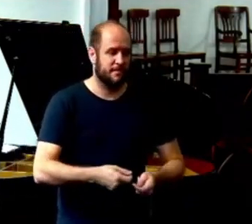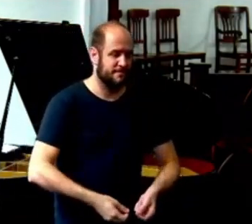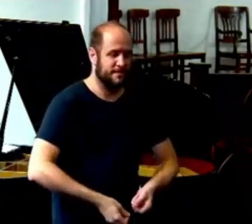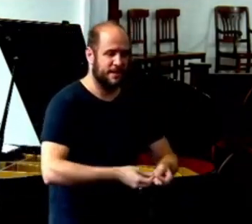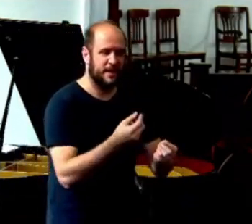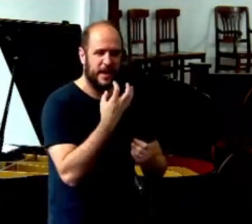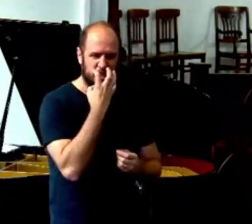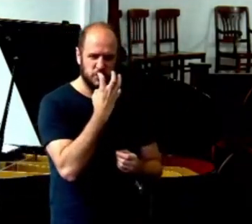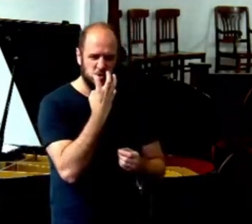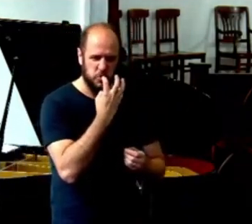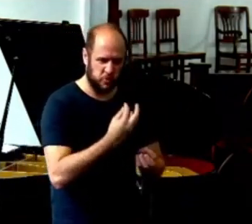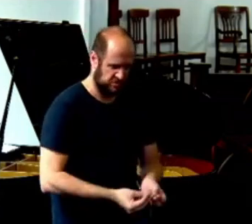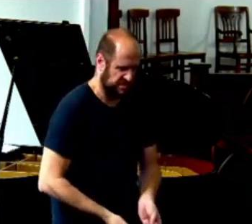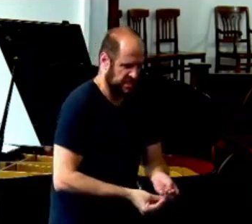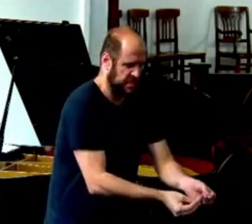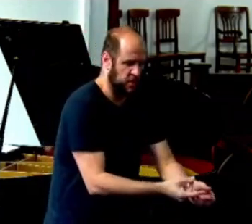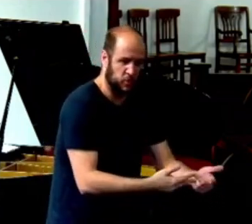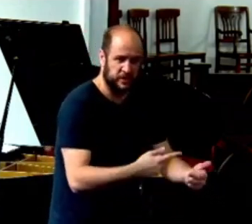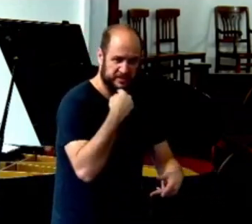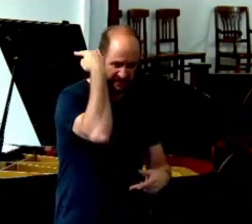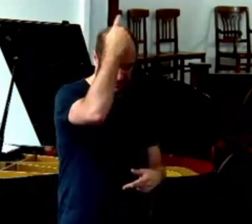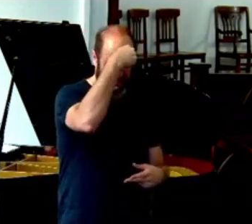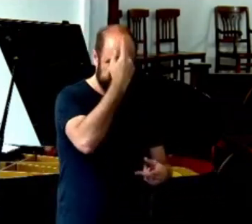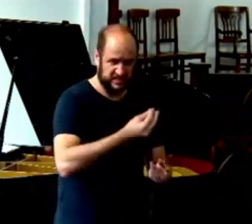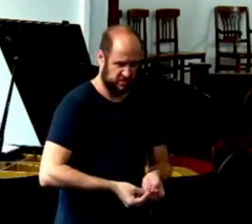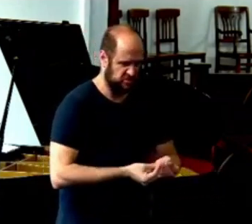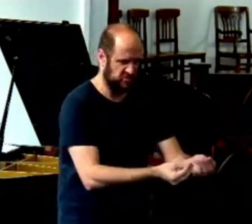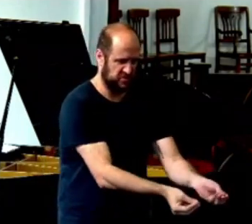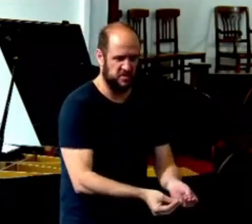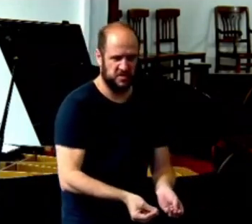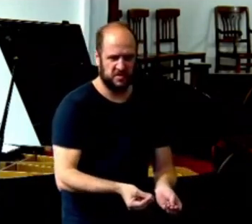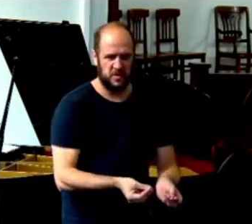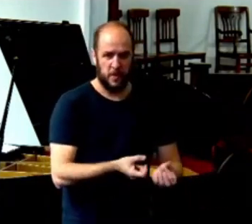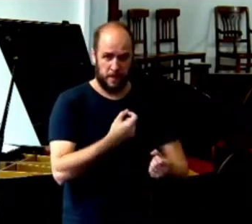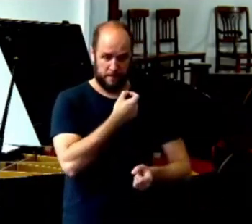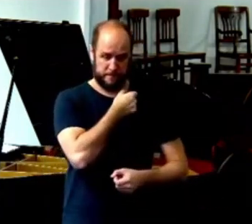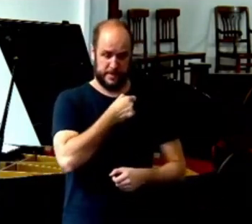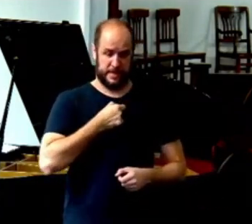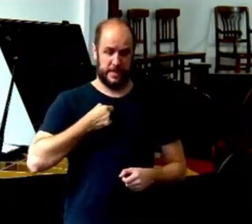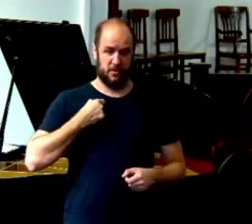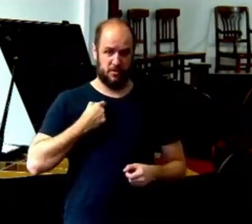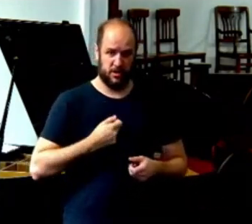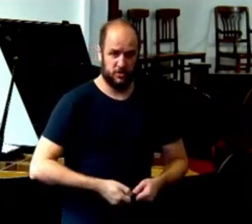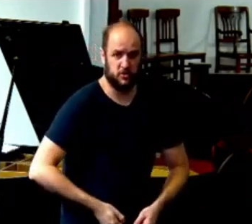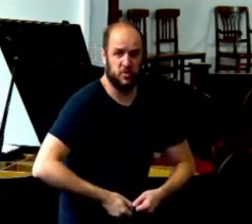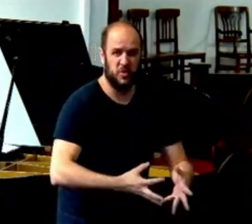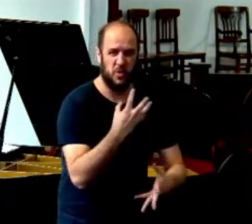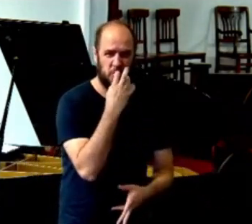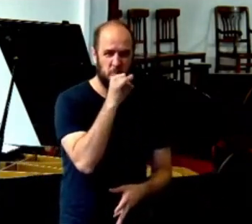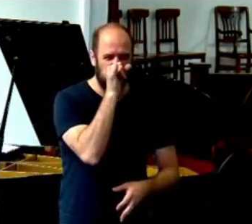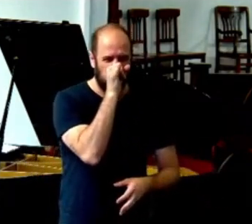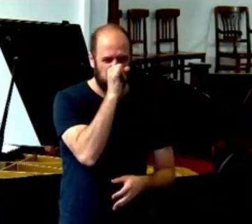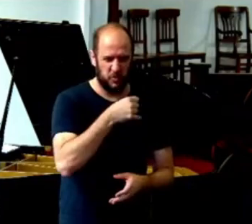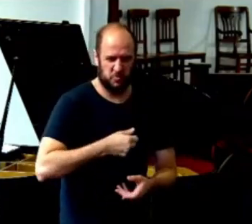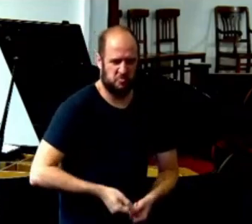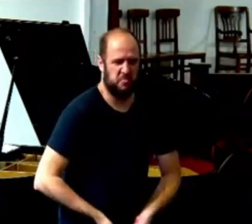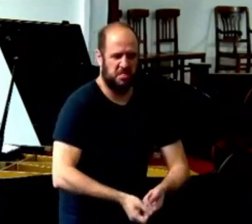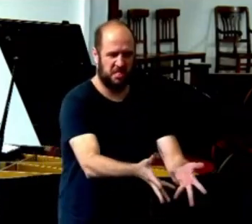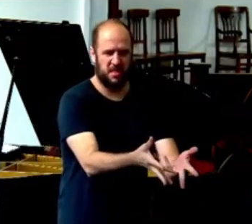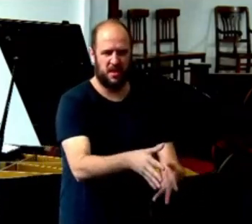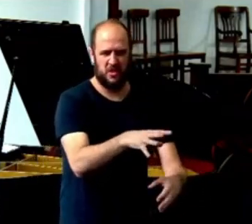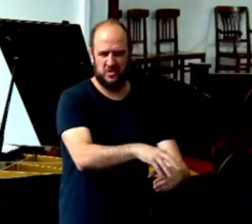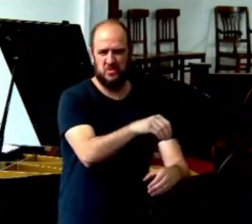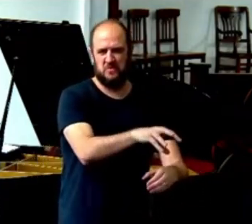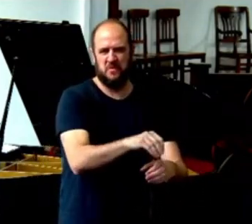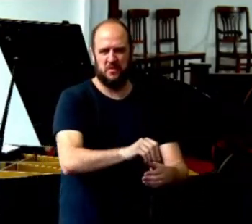aos cães o que é santo, nem joguem as suas pérolas diante dos porcos, para que estes